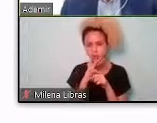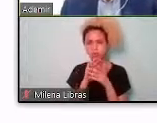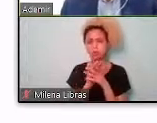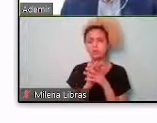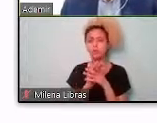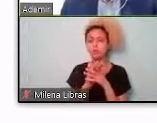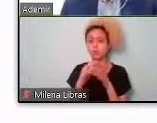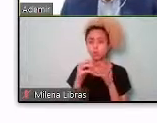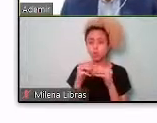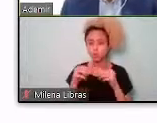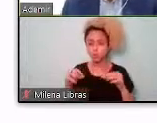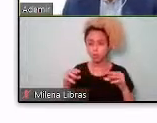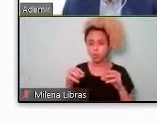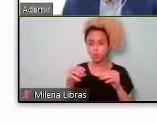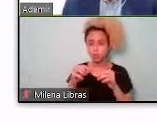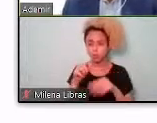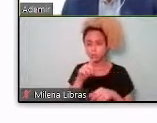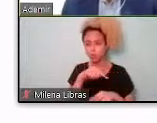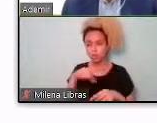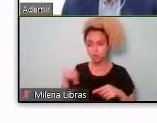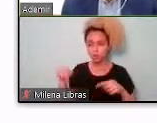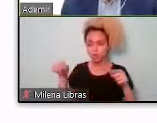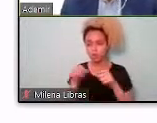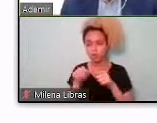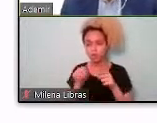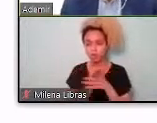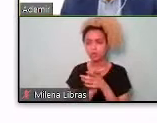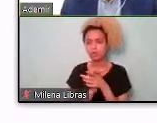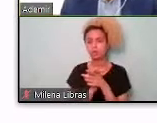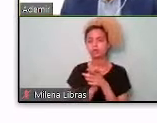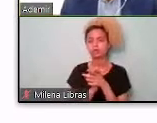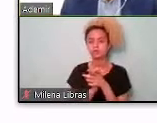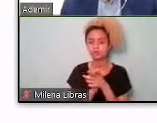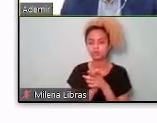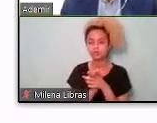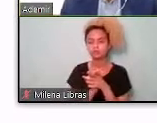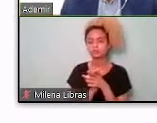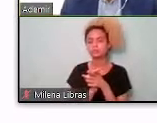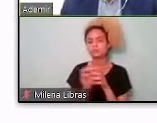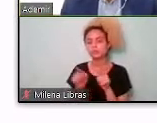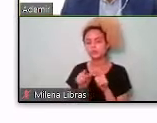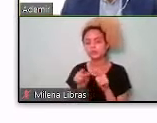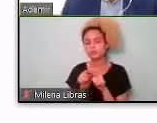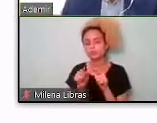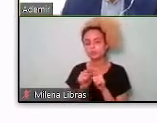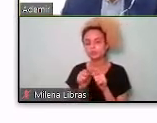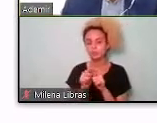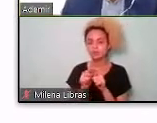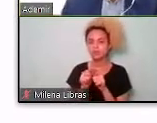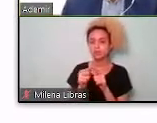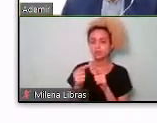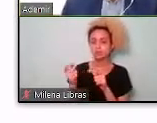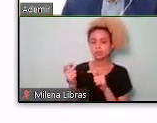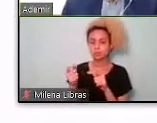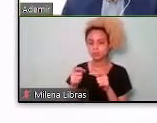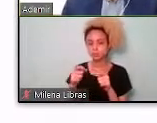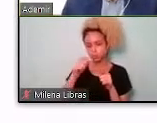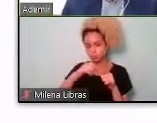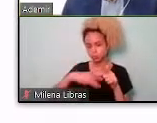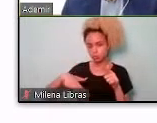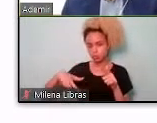terreno, falha em análise do perfil geológico e alguma interferência da resistência do solo.